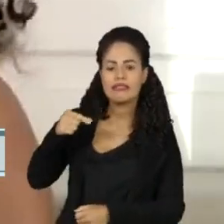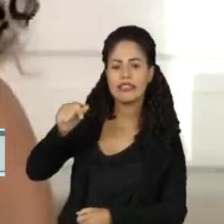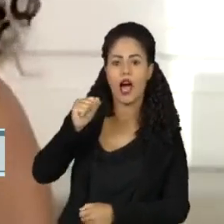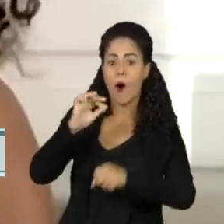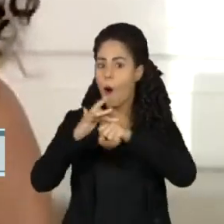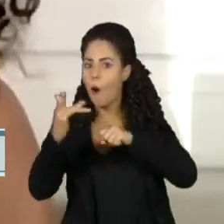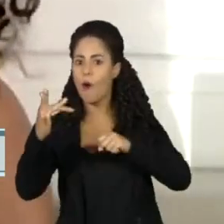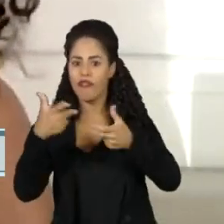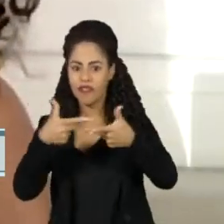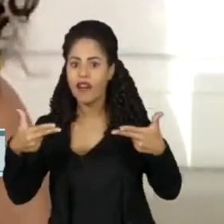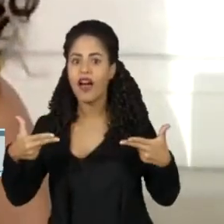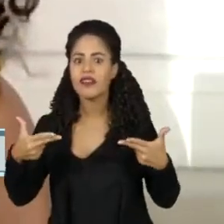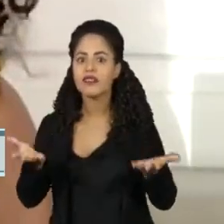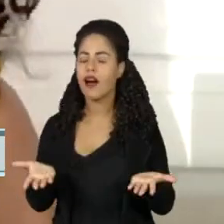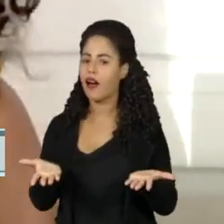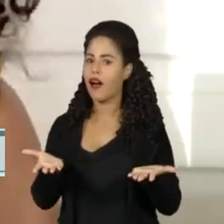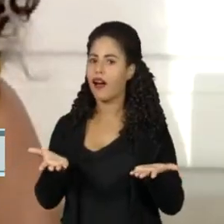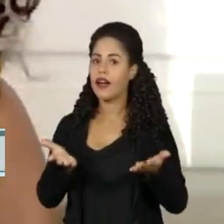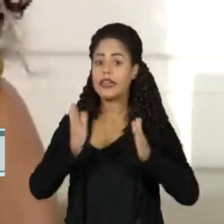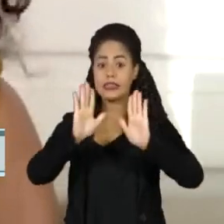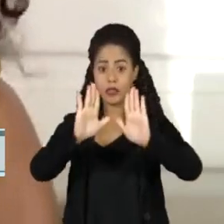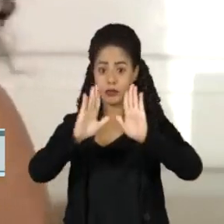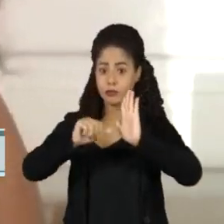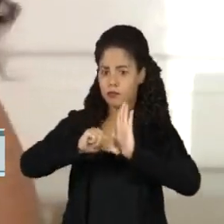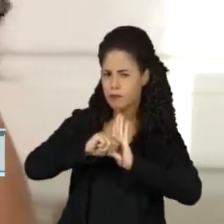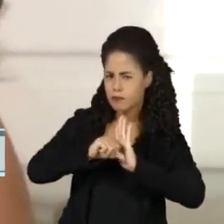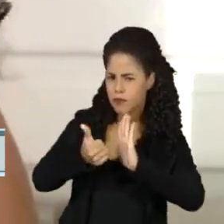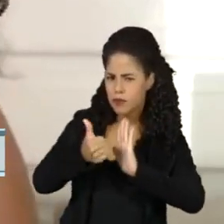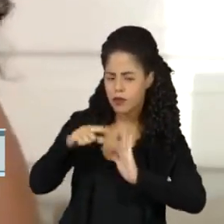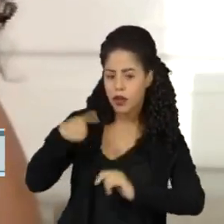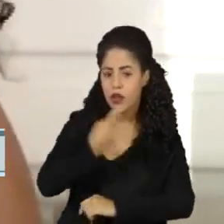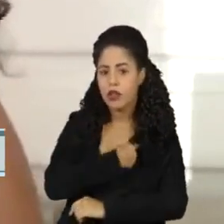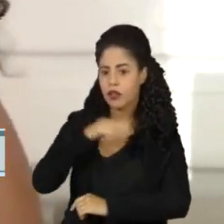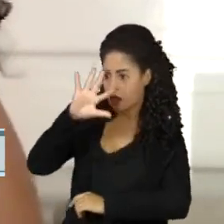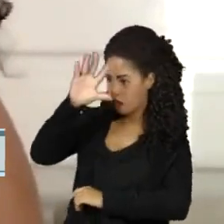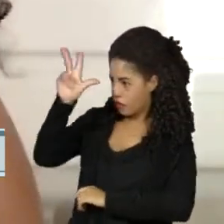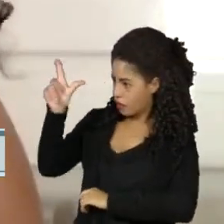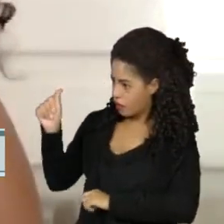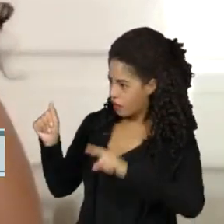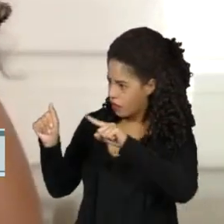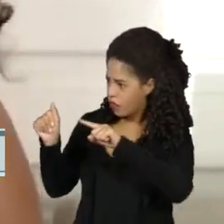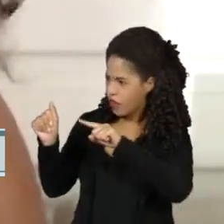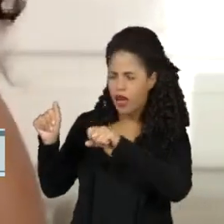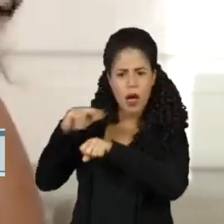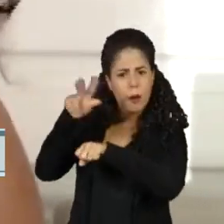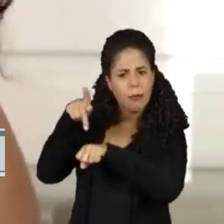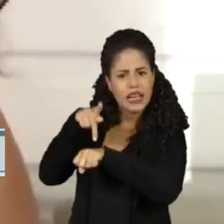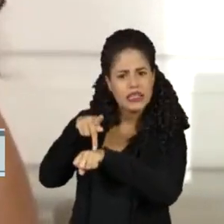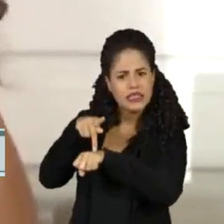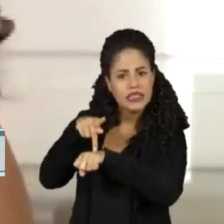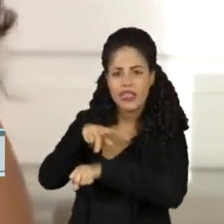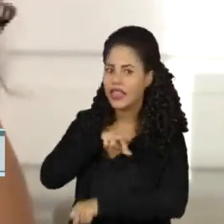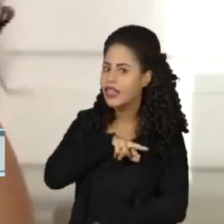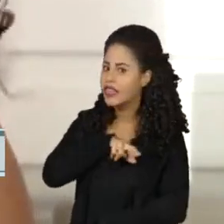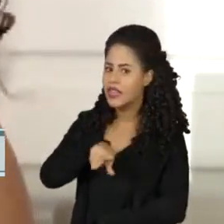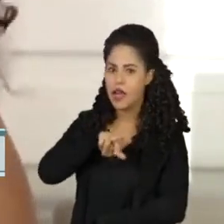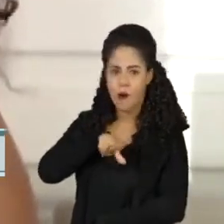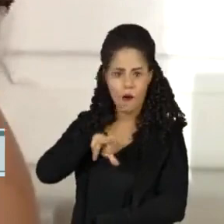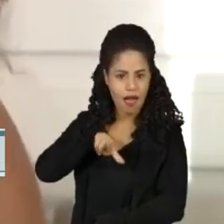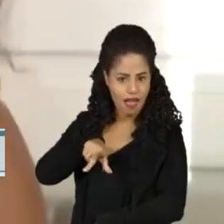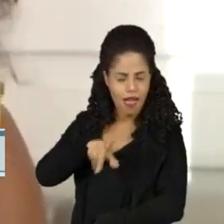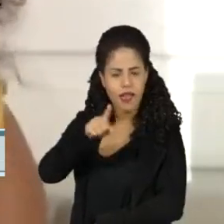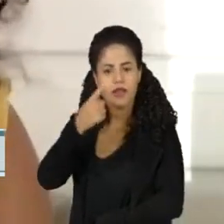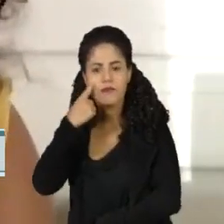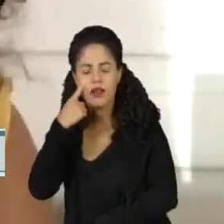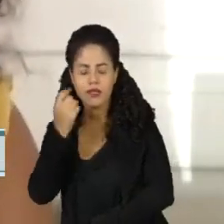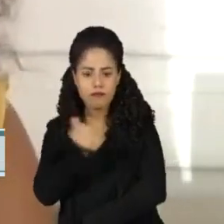agricultura. Primeiro a gente entendeu que a África não era um país. Eu acho que isso é básico, mas para muitos dos meus alunos,